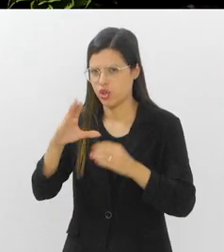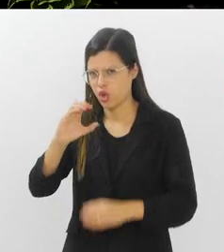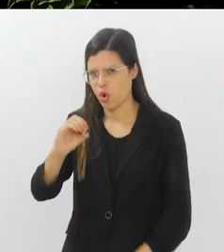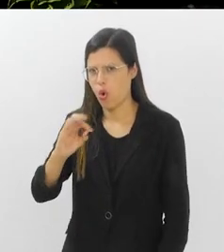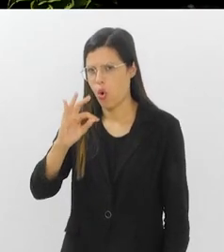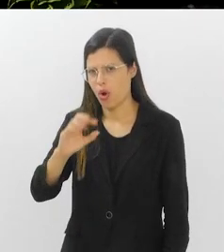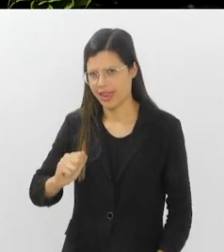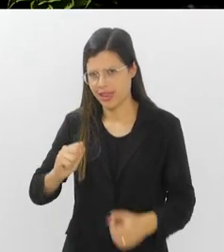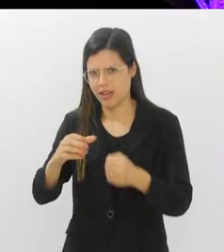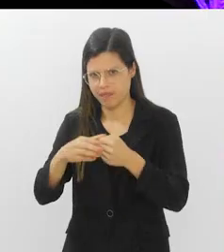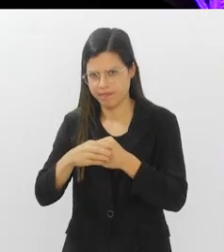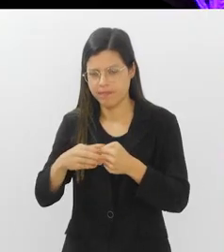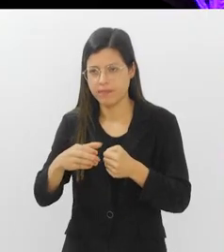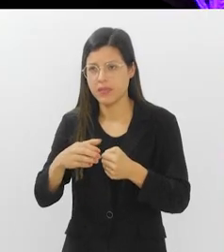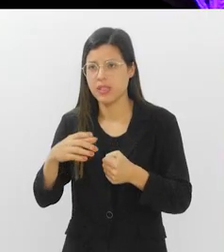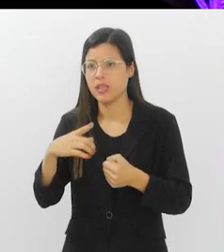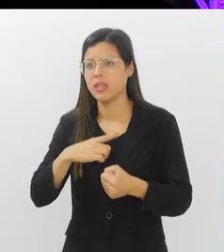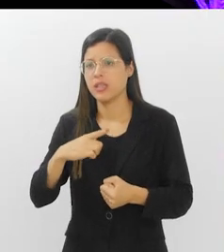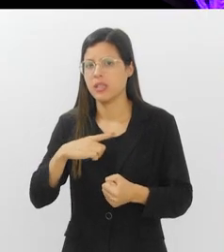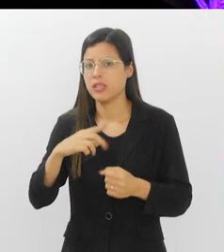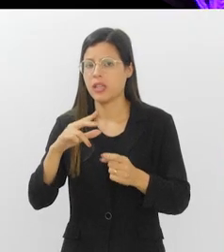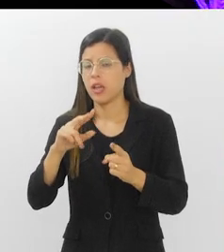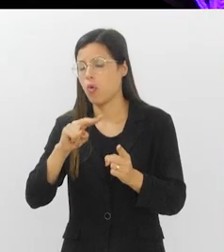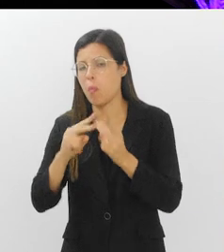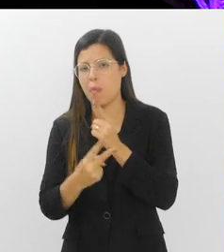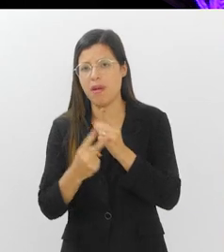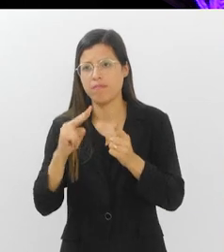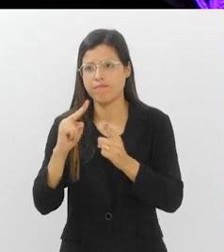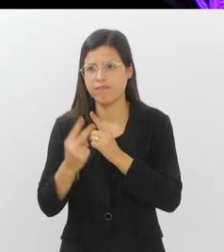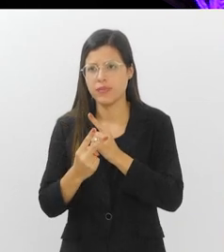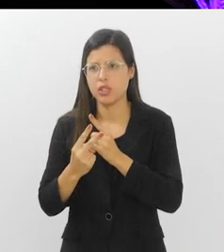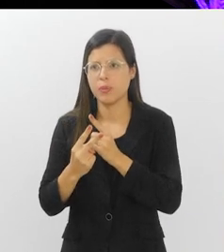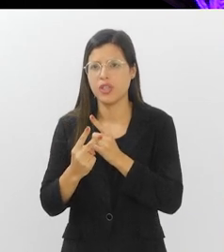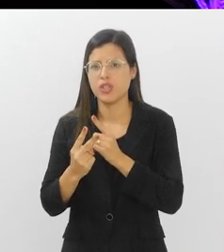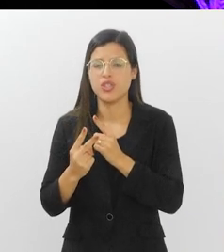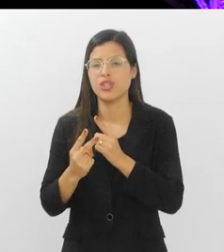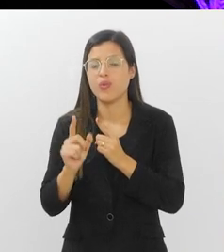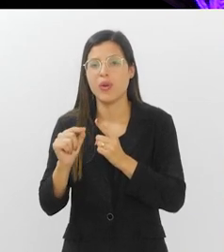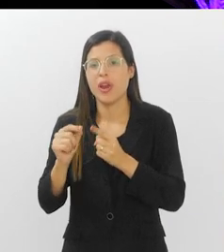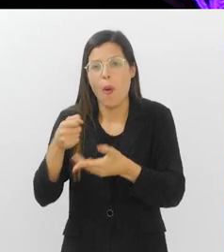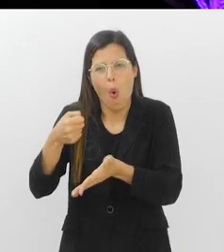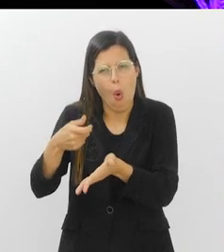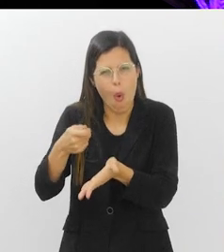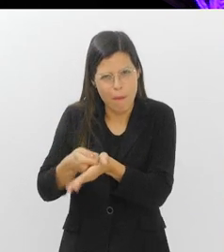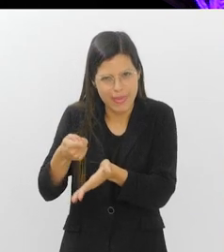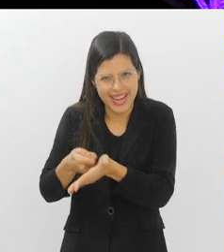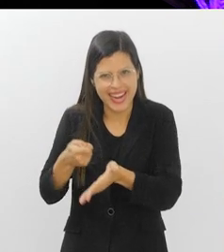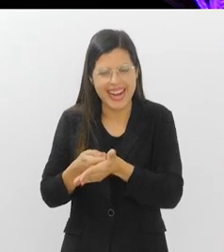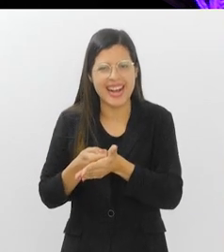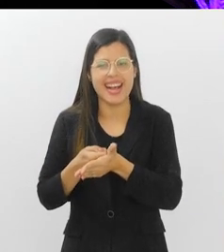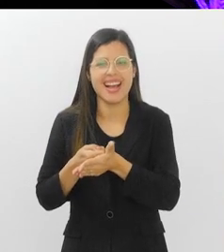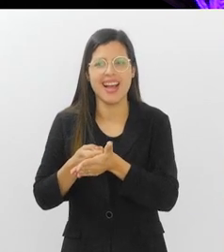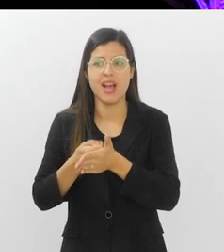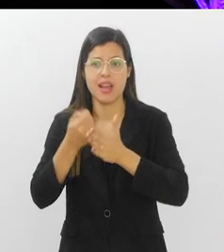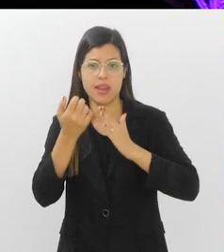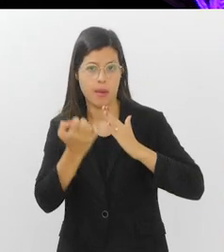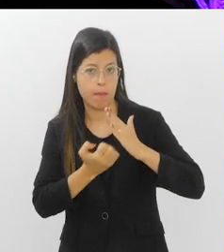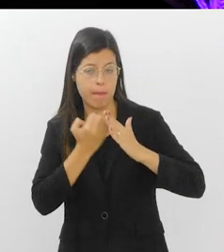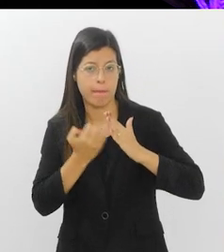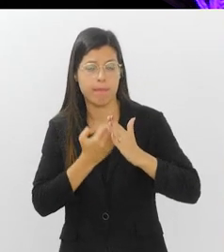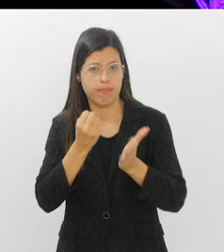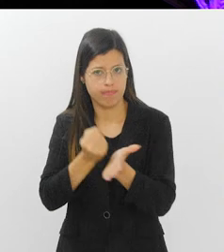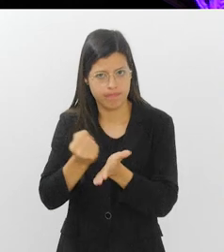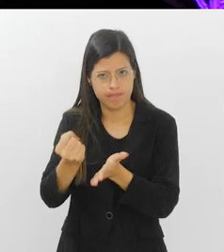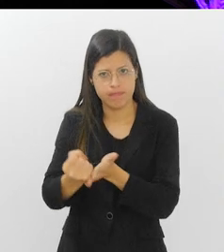tem óbvio né o viés de de meio que meio que forçar que na marra né forçar O o